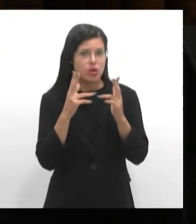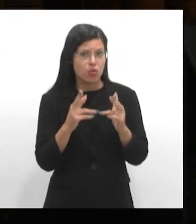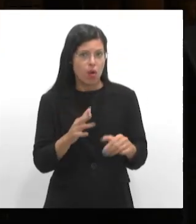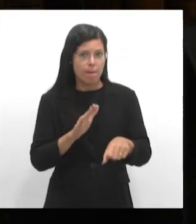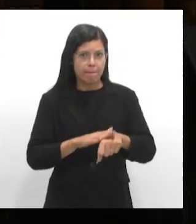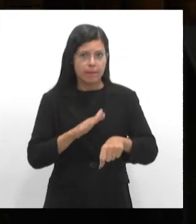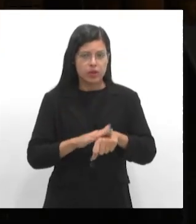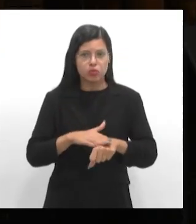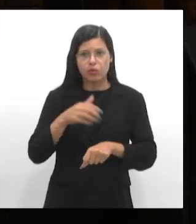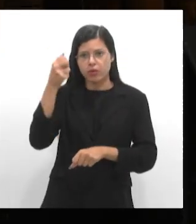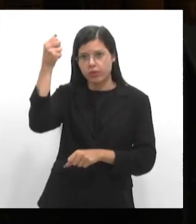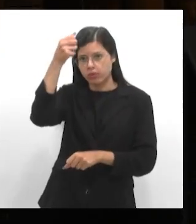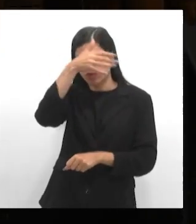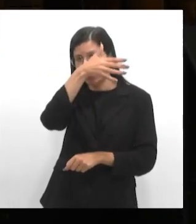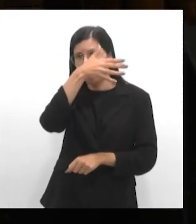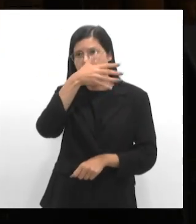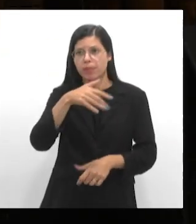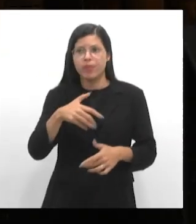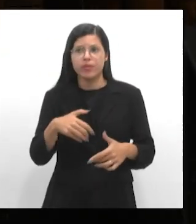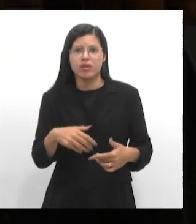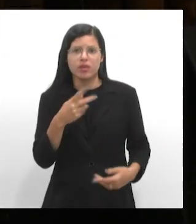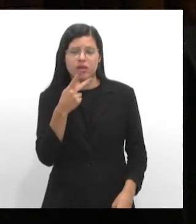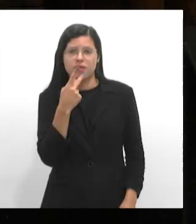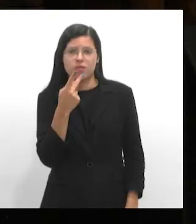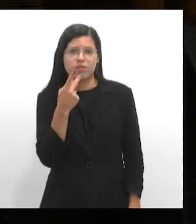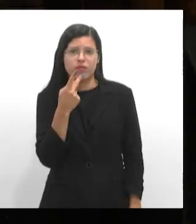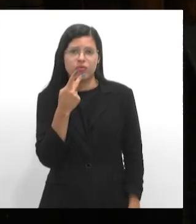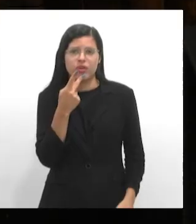e ele se fez de injustiçado,